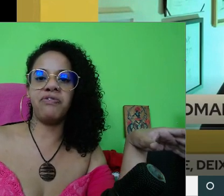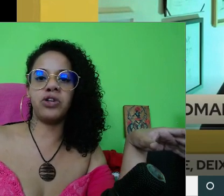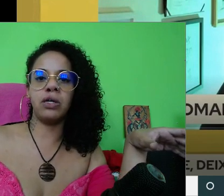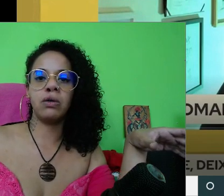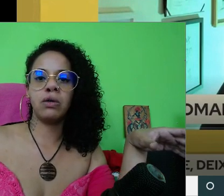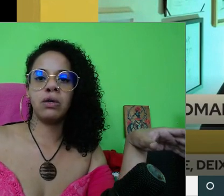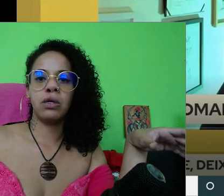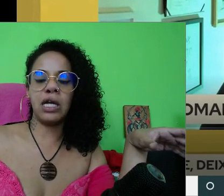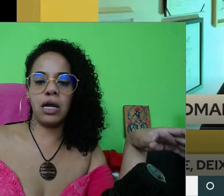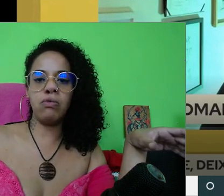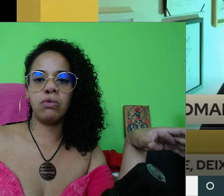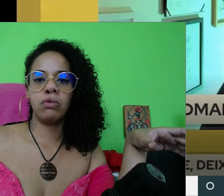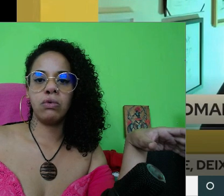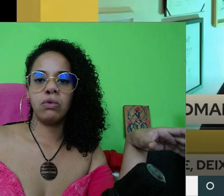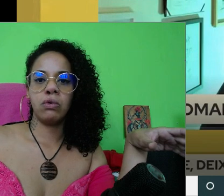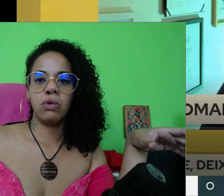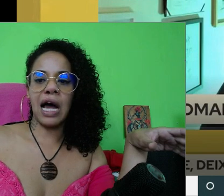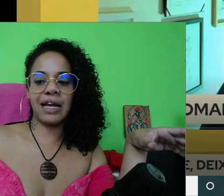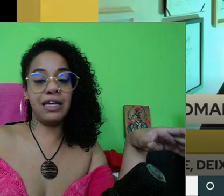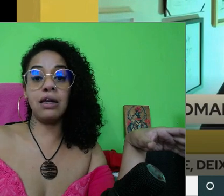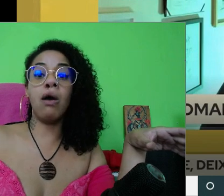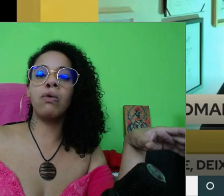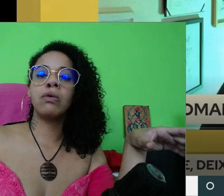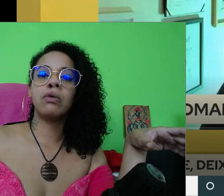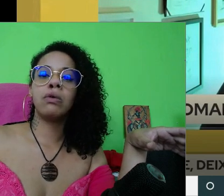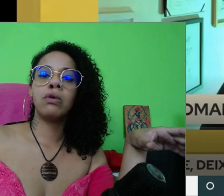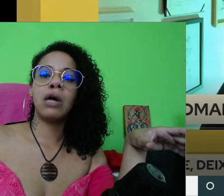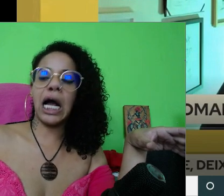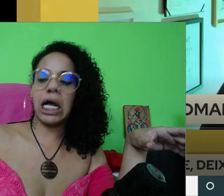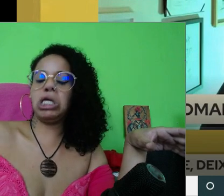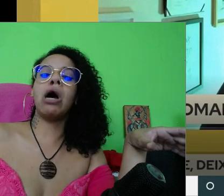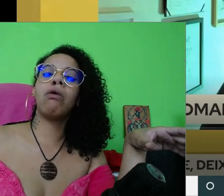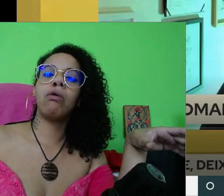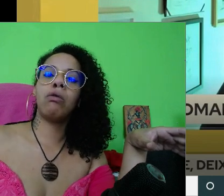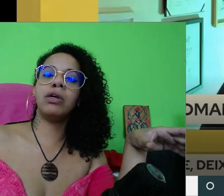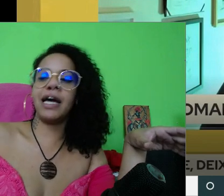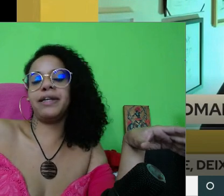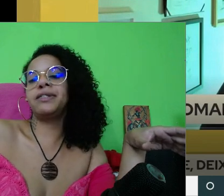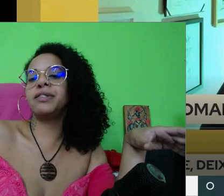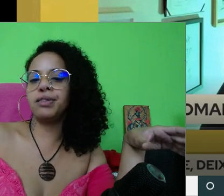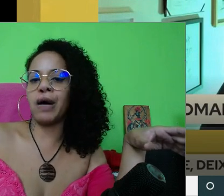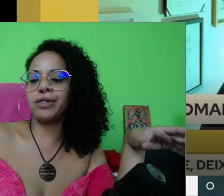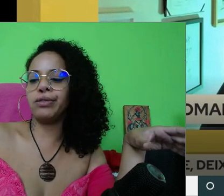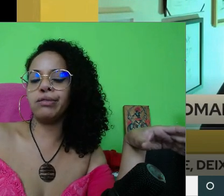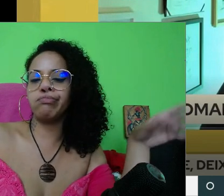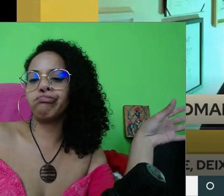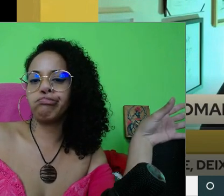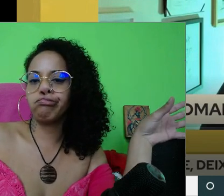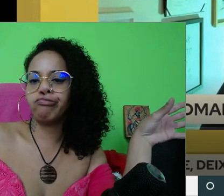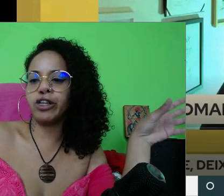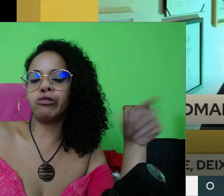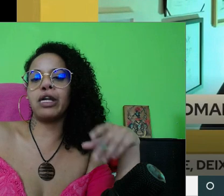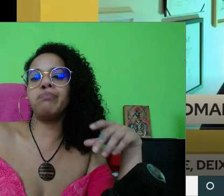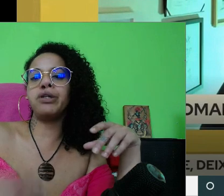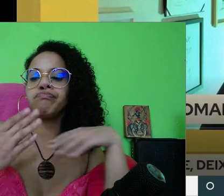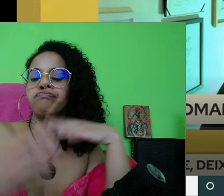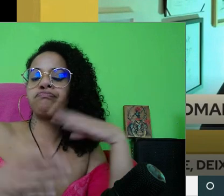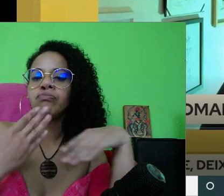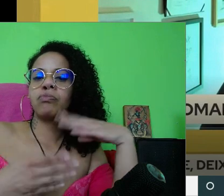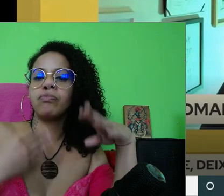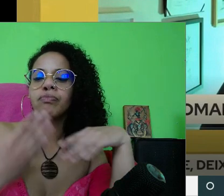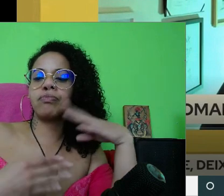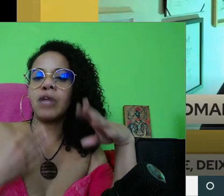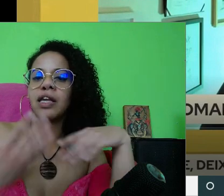coisa que sempre foi né Não aqui não aqui não e aí esses espaços ficam